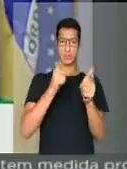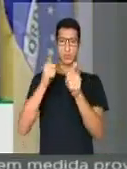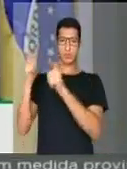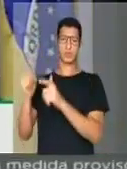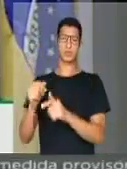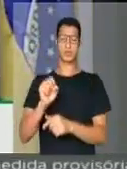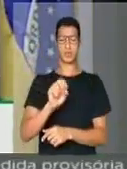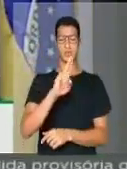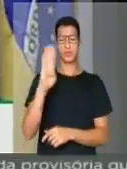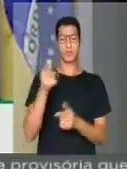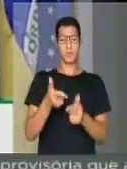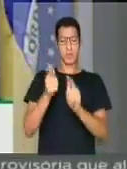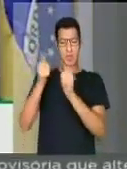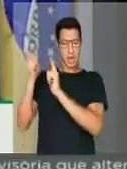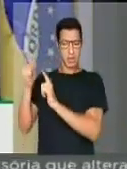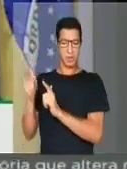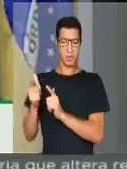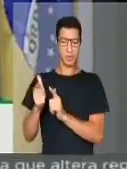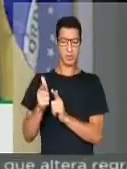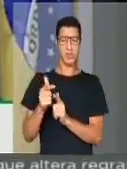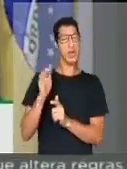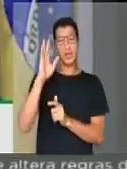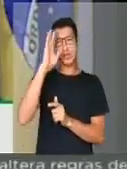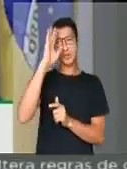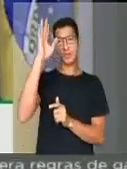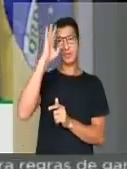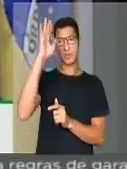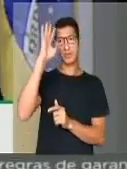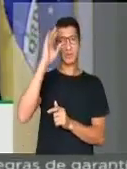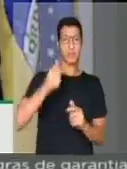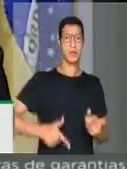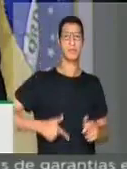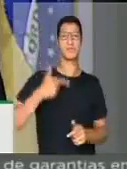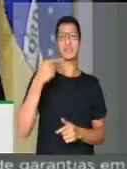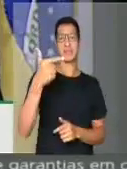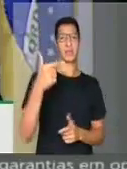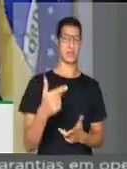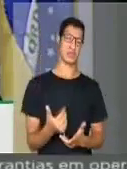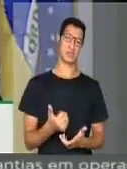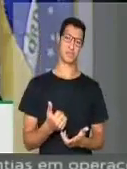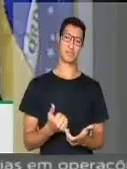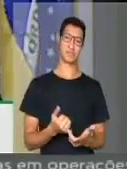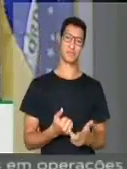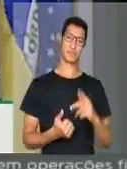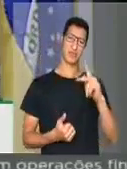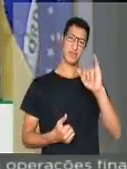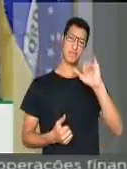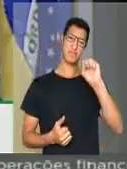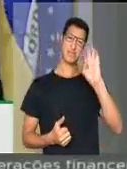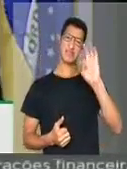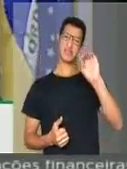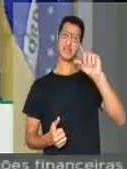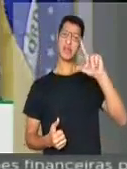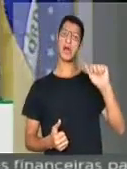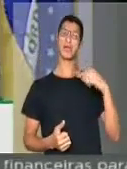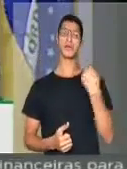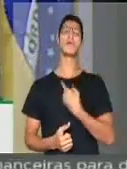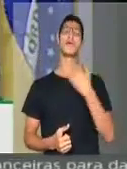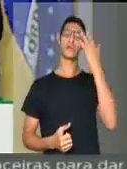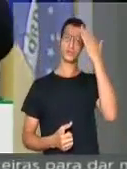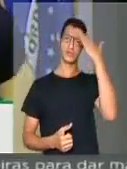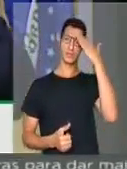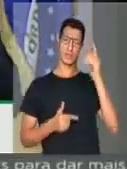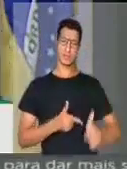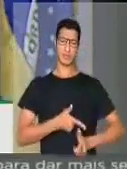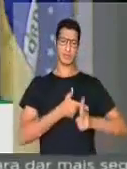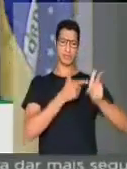a submetralhadora. Ele não imaginou uma pistola. E nós sabemos que muitos de